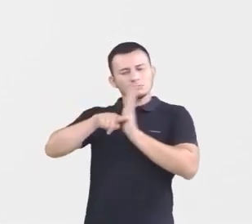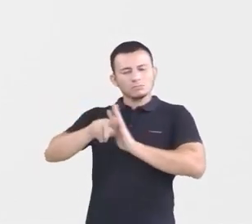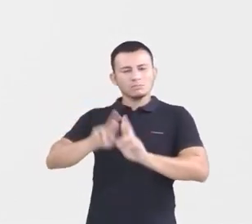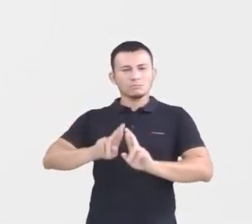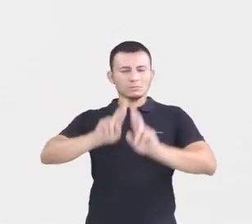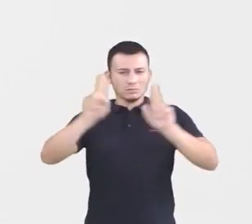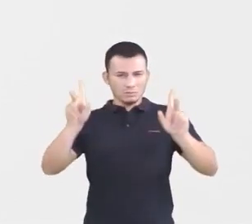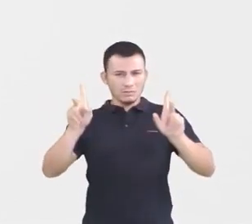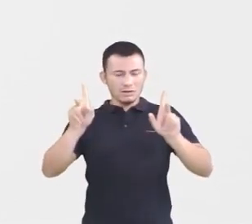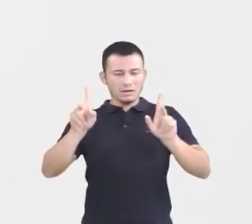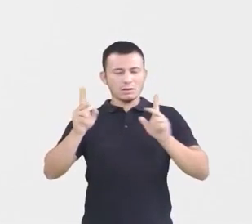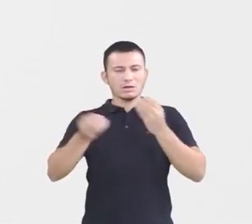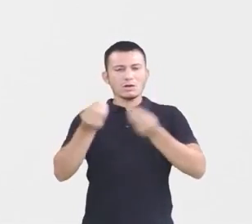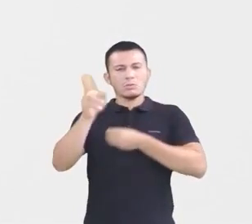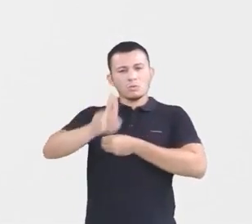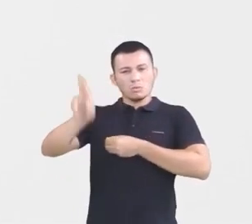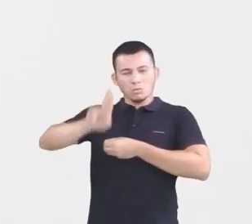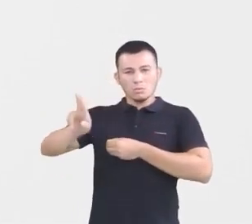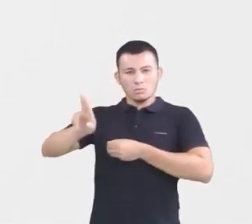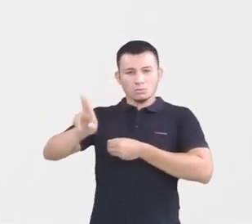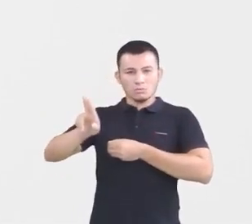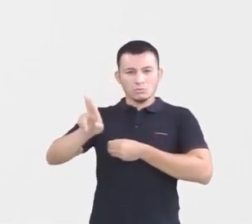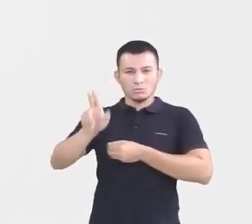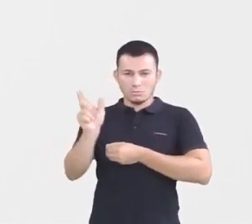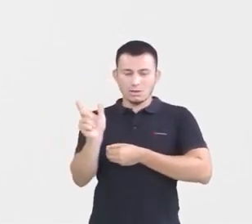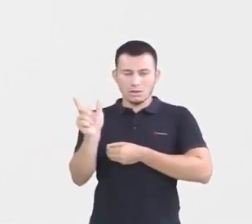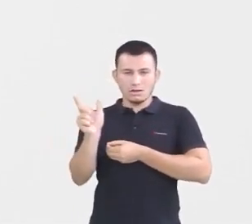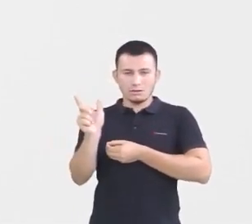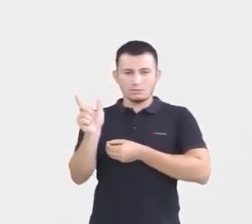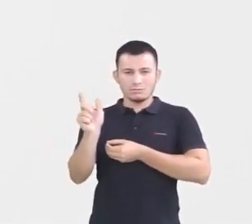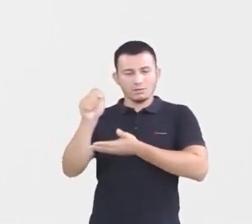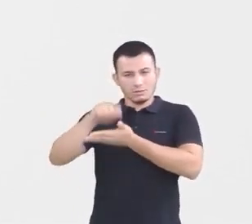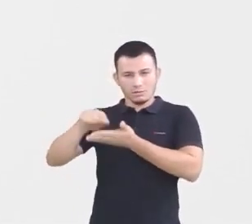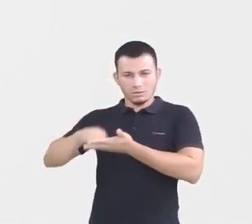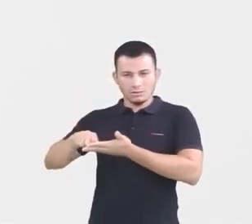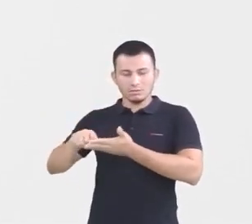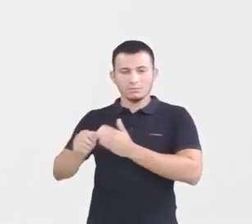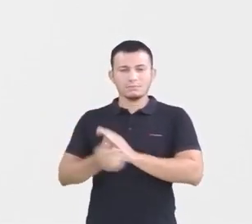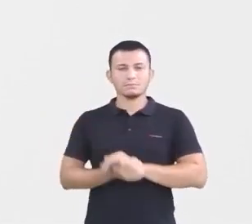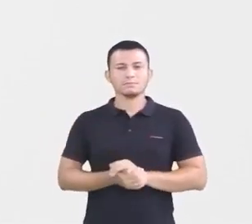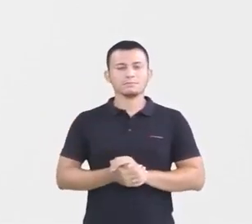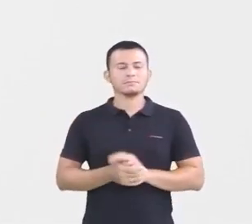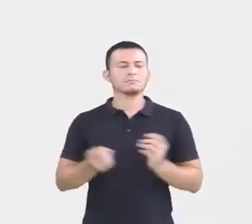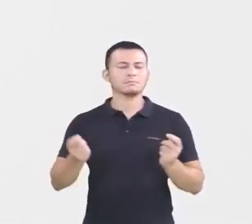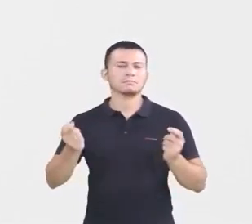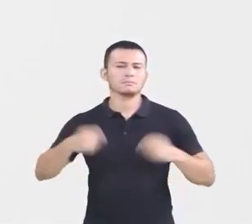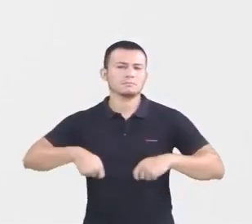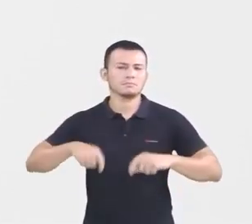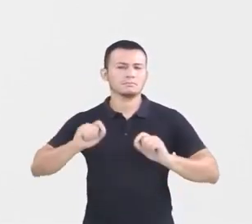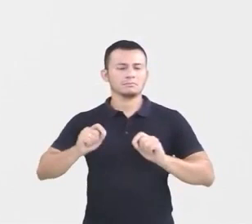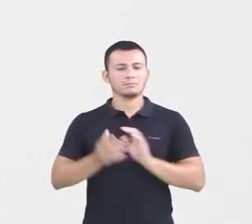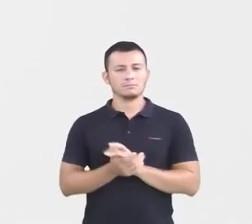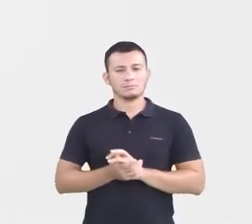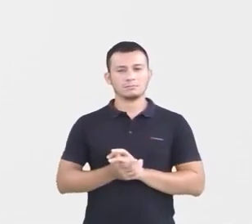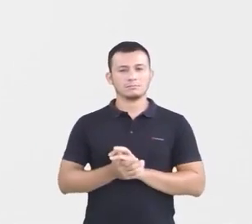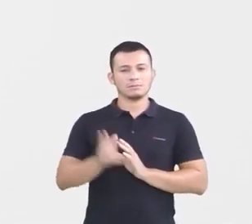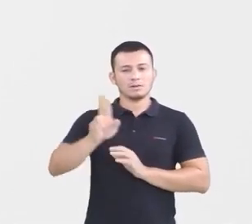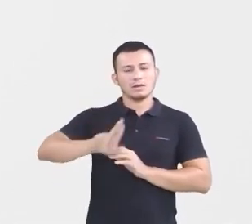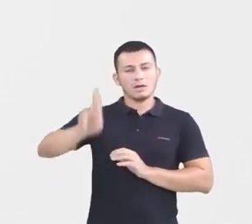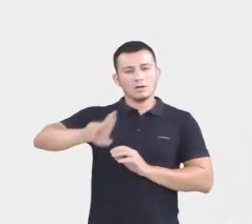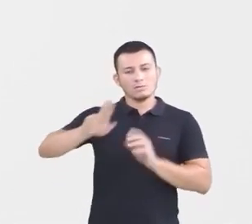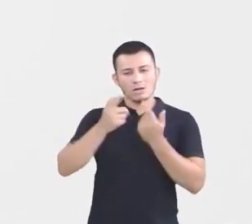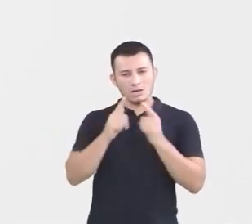diferenças e o emprego no parágrafo. A habilidade que a gente quer desenvolver é empregar os recursos